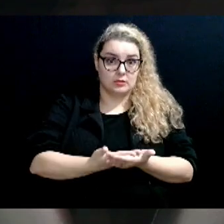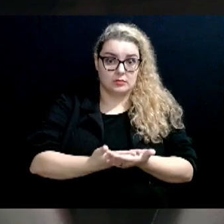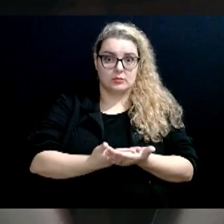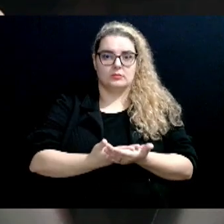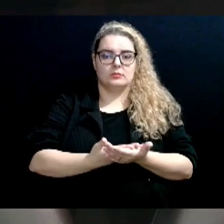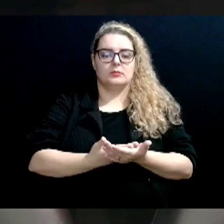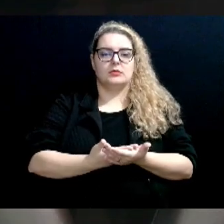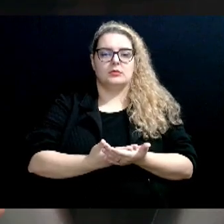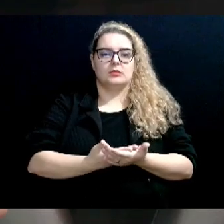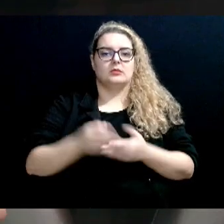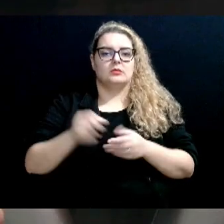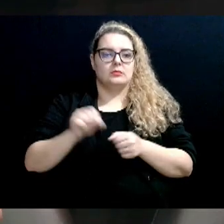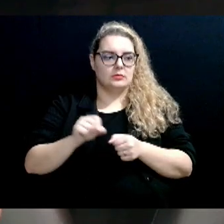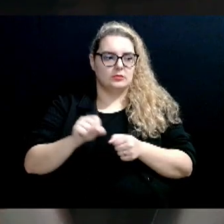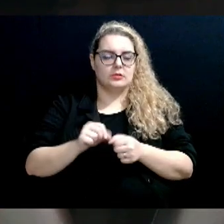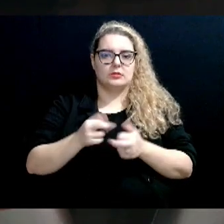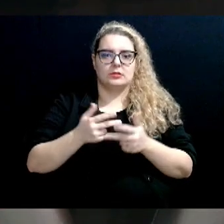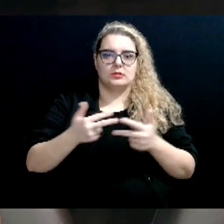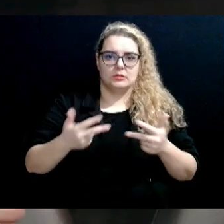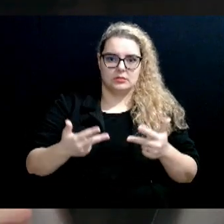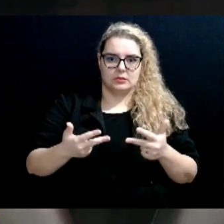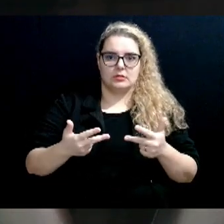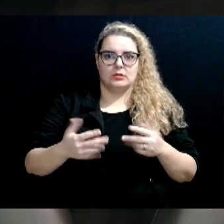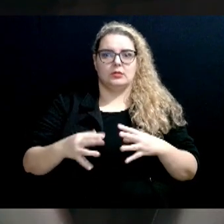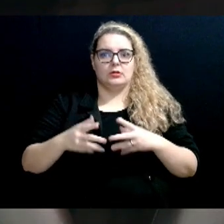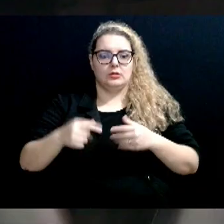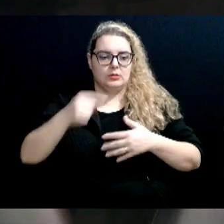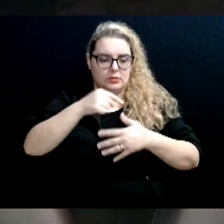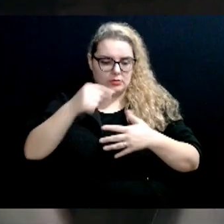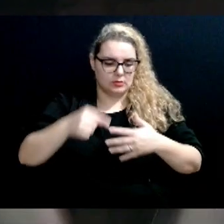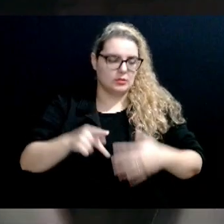das coisas, né? Toda essa questão que a Karina falou,